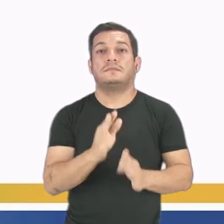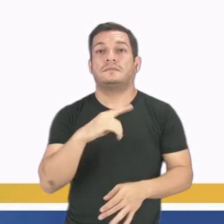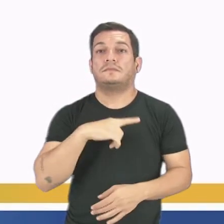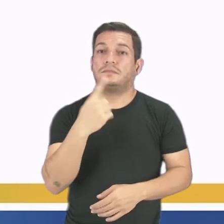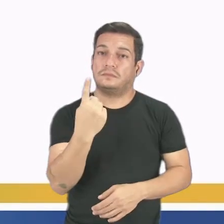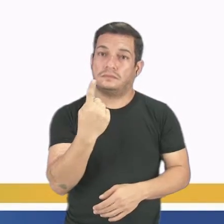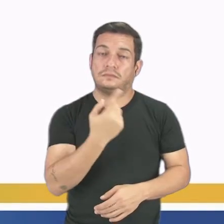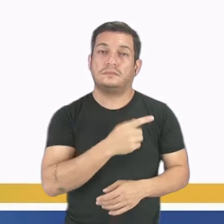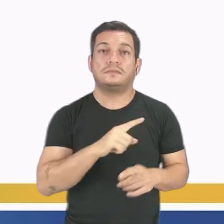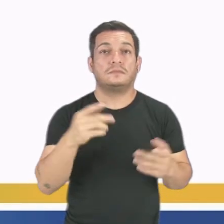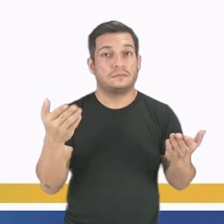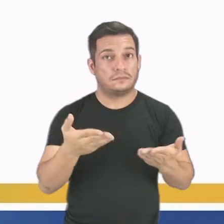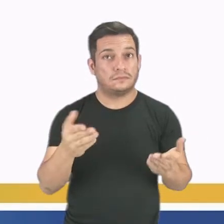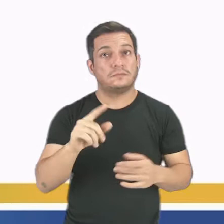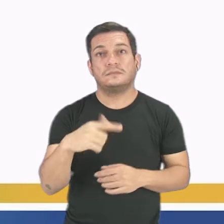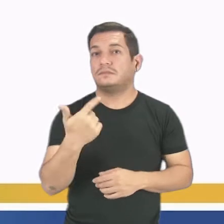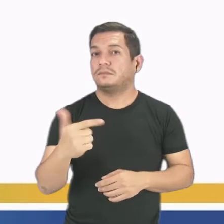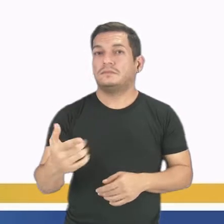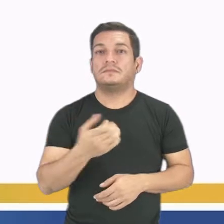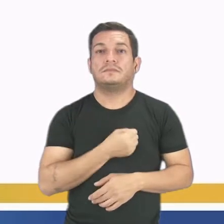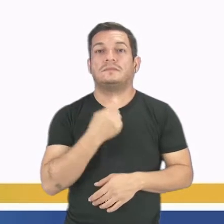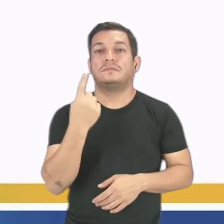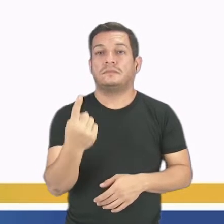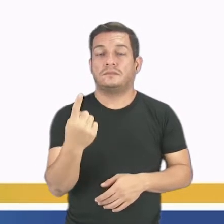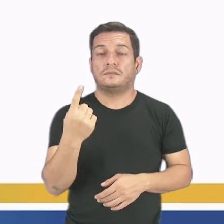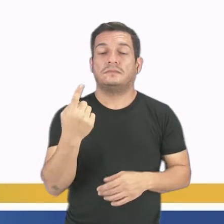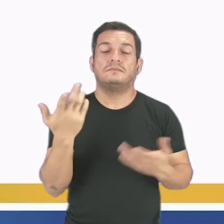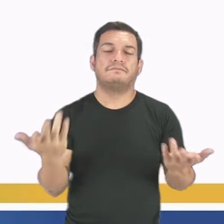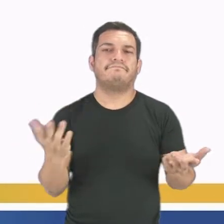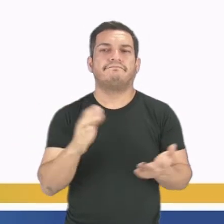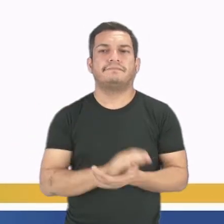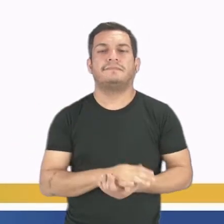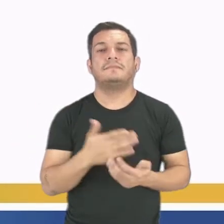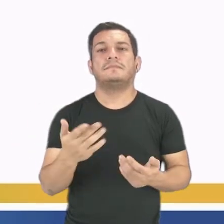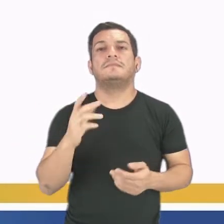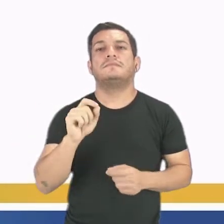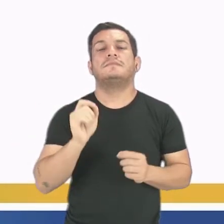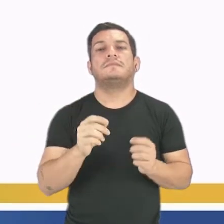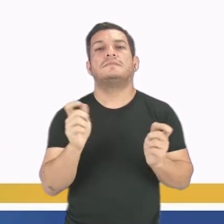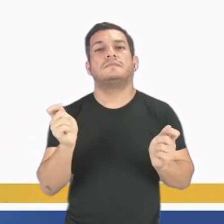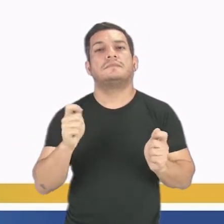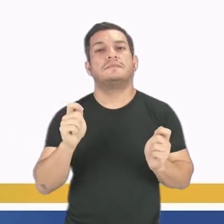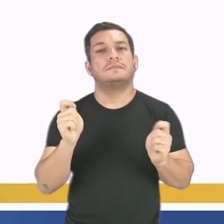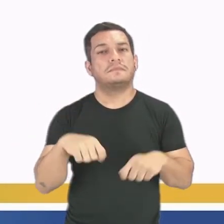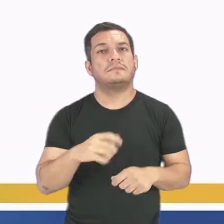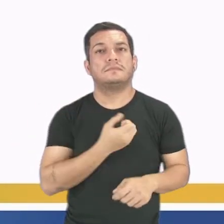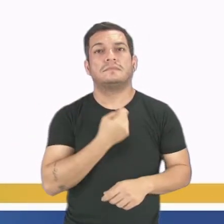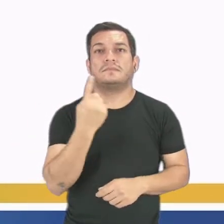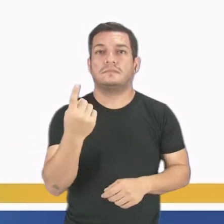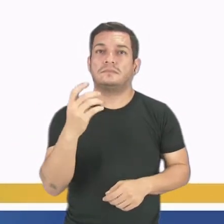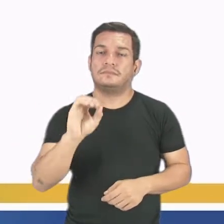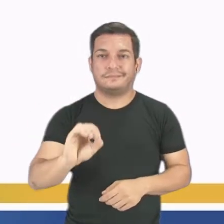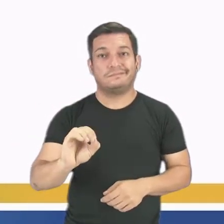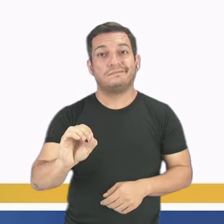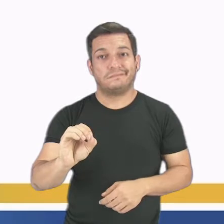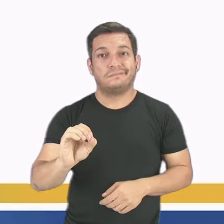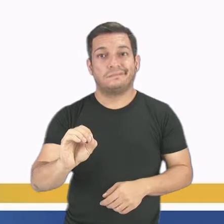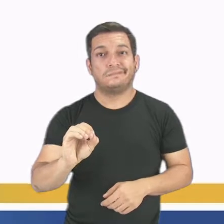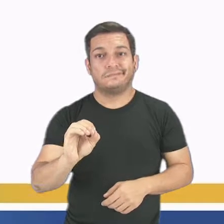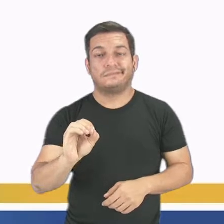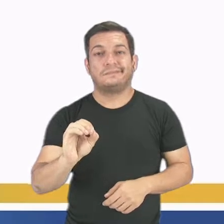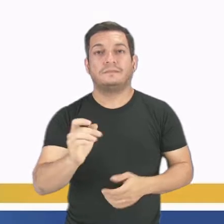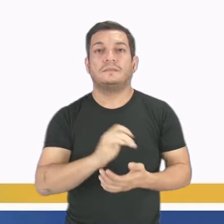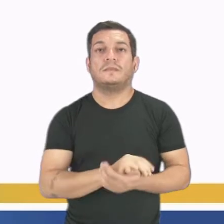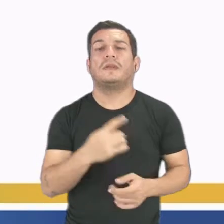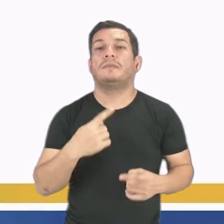o número 1. Nesse caso que não tem o número 1, poxa, qual a probabilidade de sair o número 1? Zero, gente.